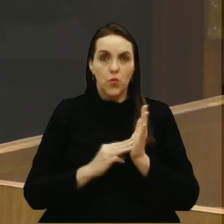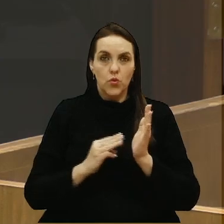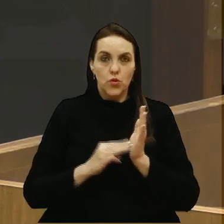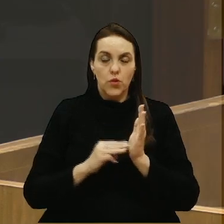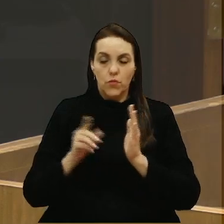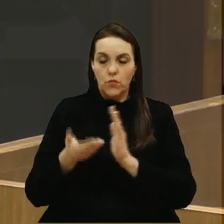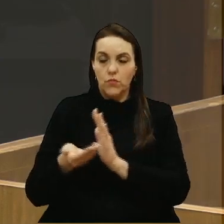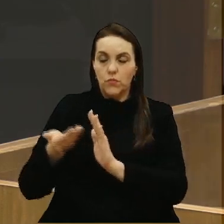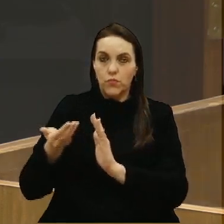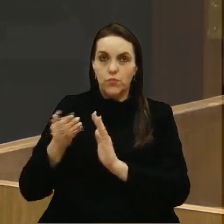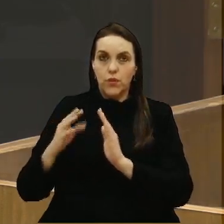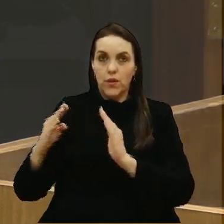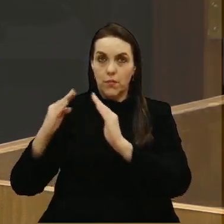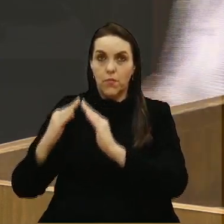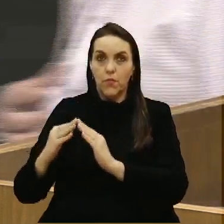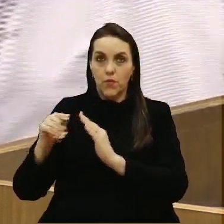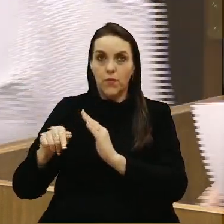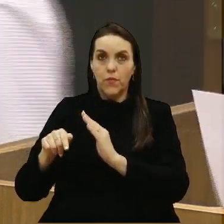desapropriação